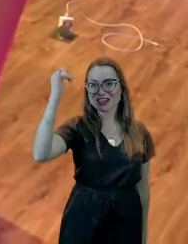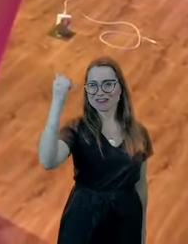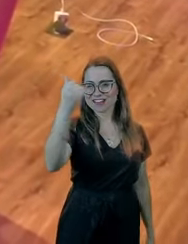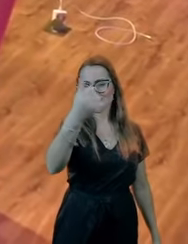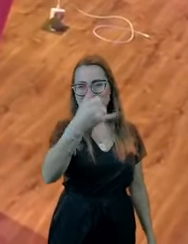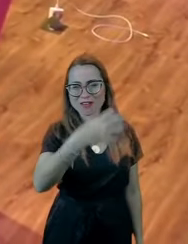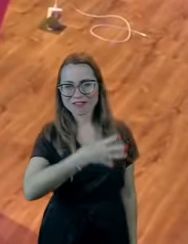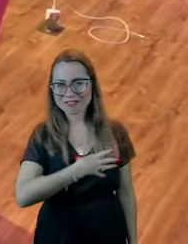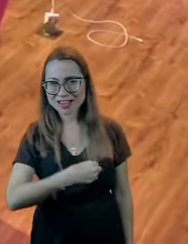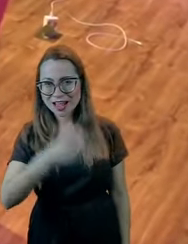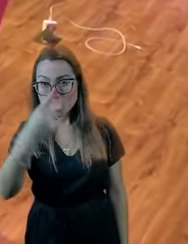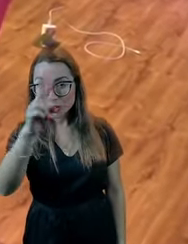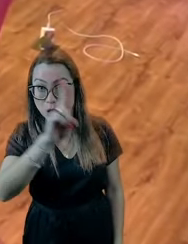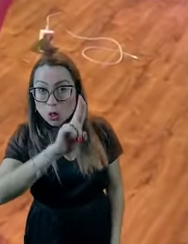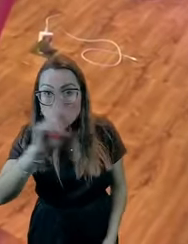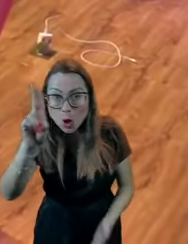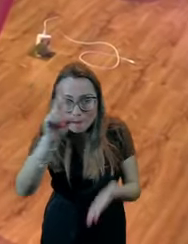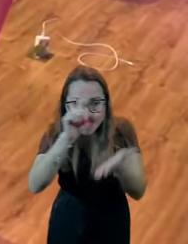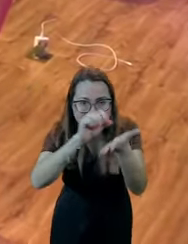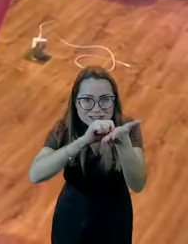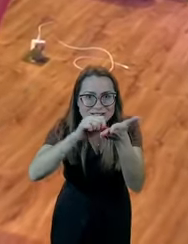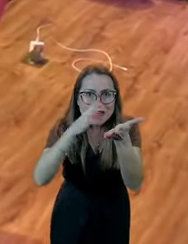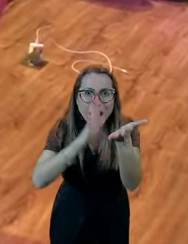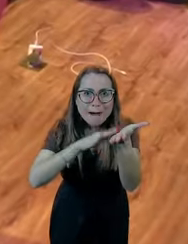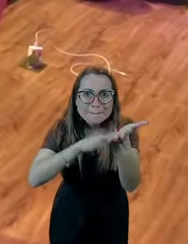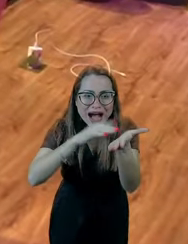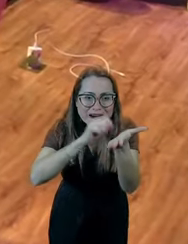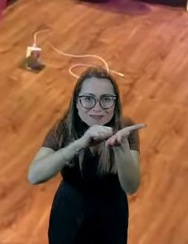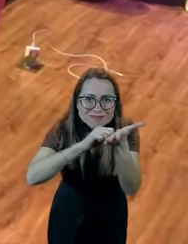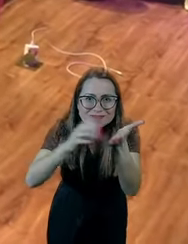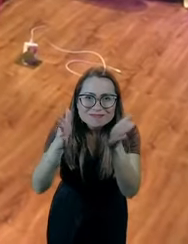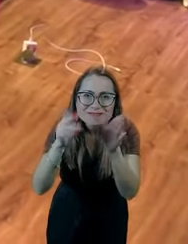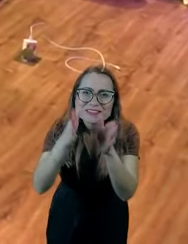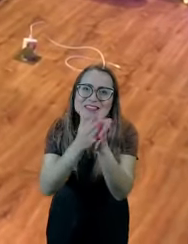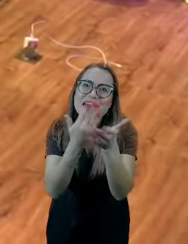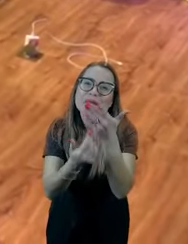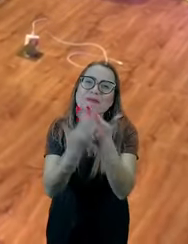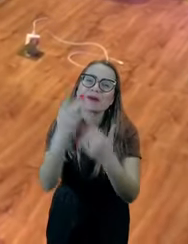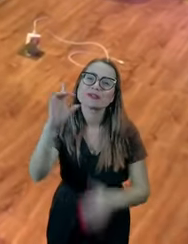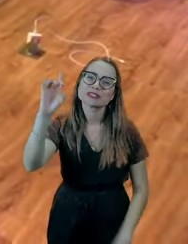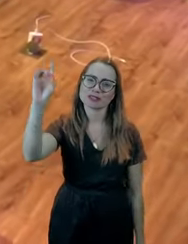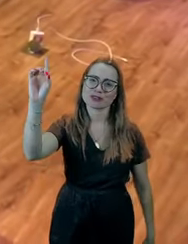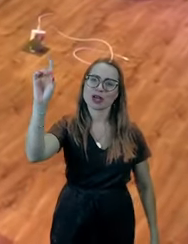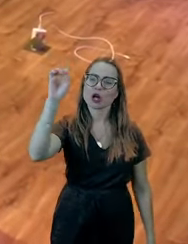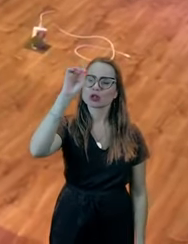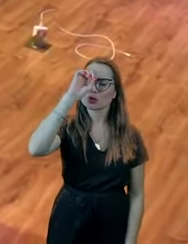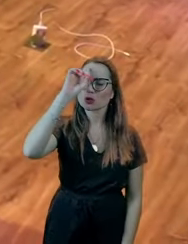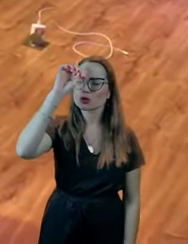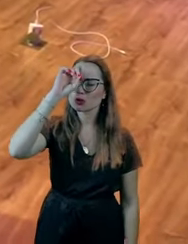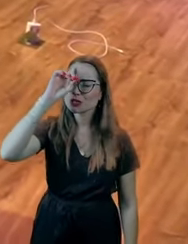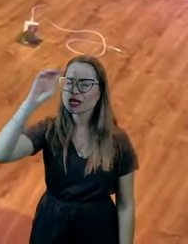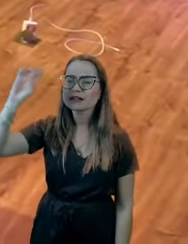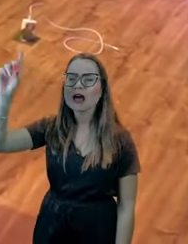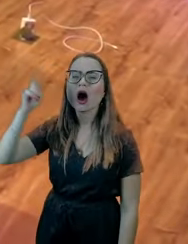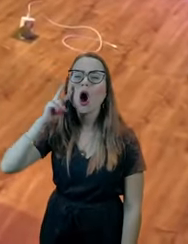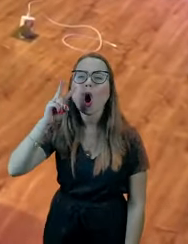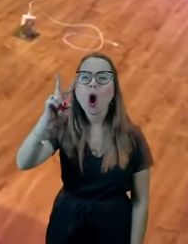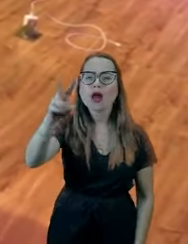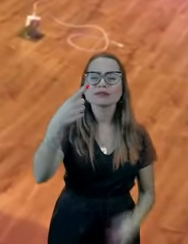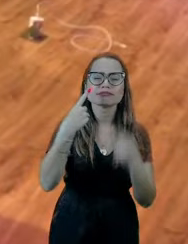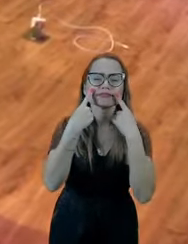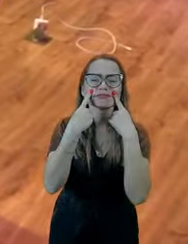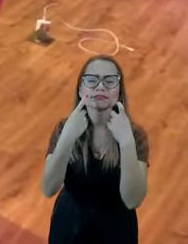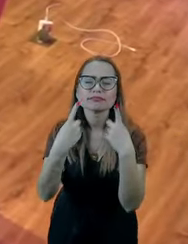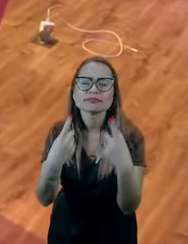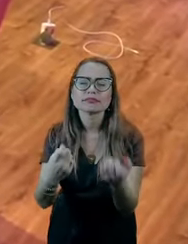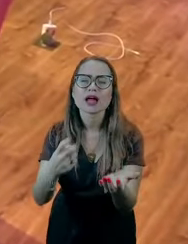palma das minhas mãos. Todos os dias eu olho para as tuas lágrimas, para a tua falta de sono. Ele